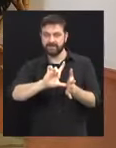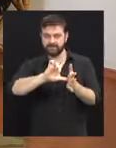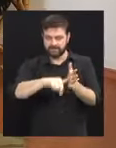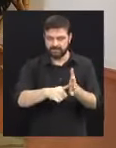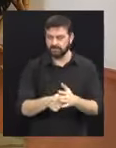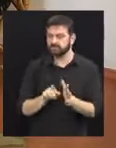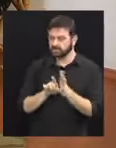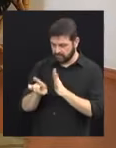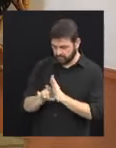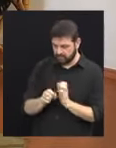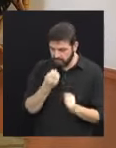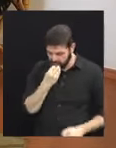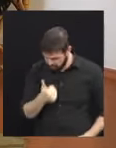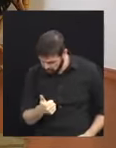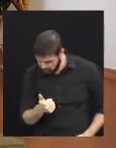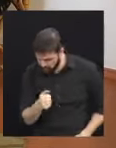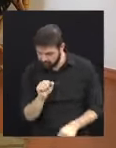positiva ou negativa?